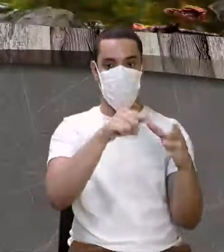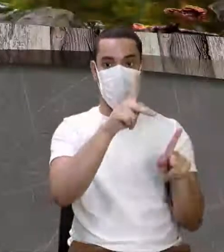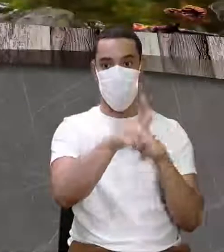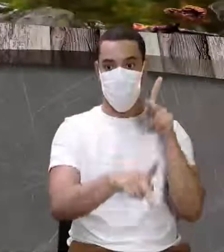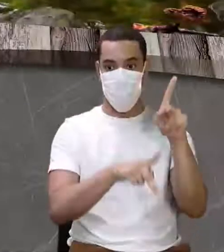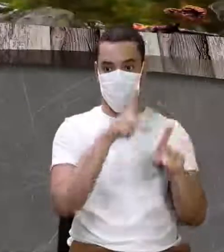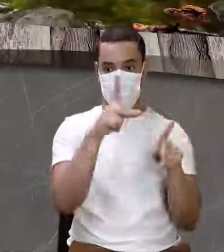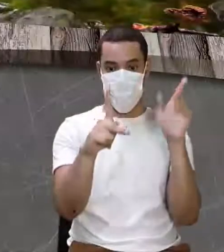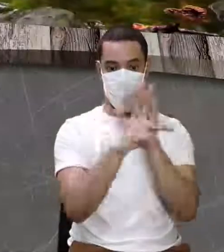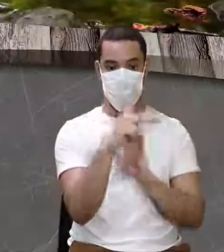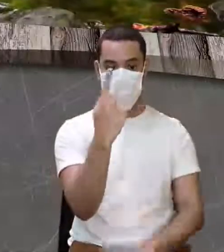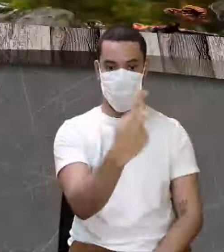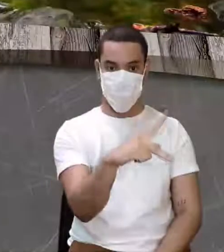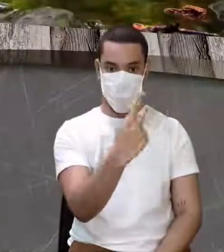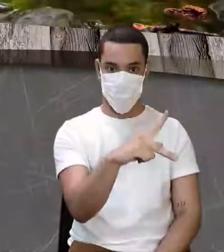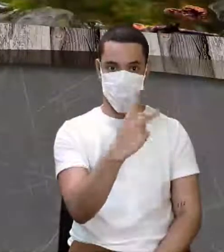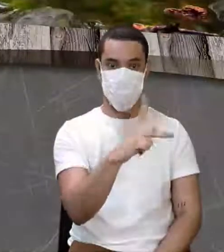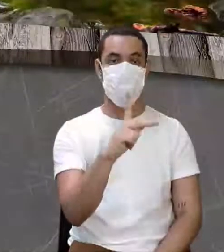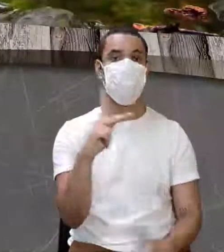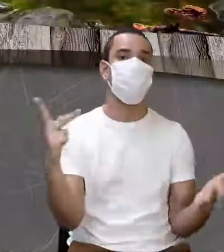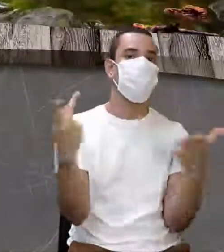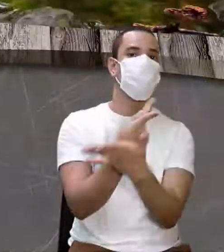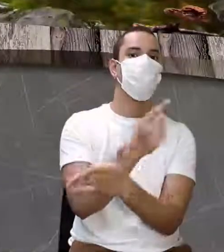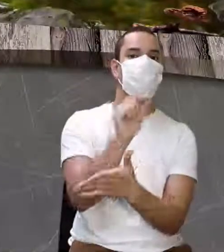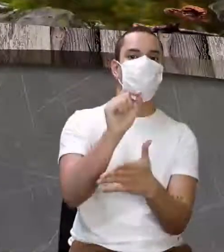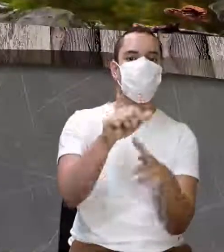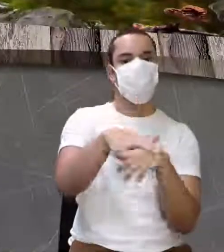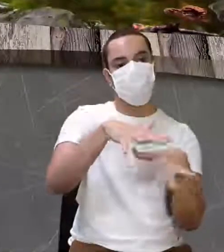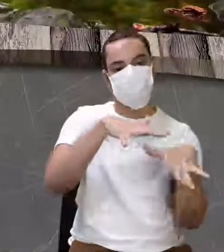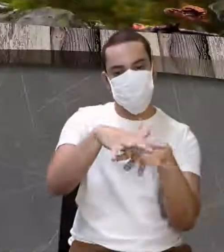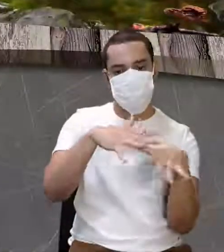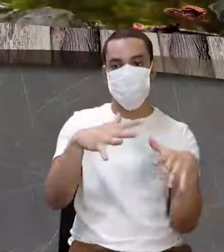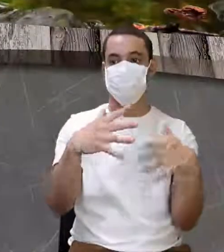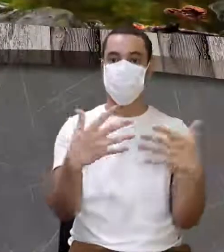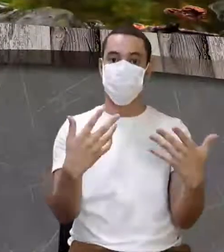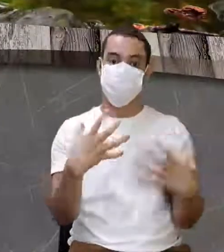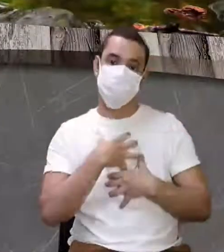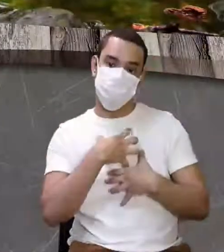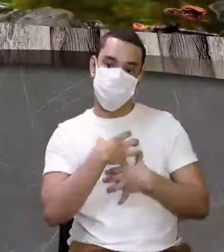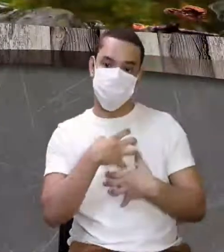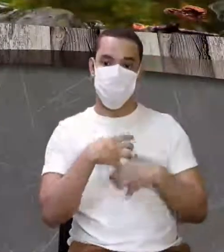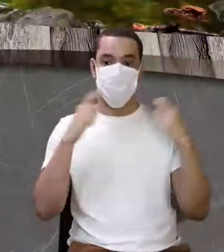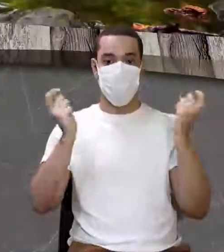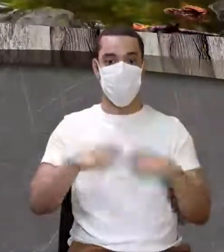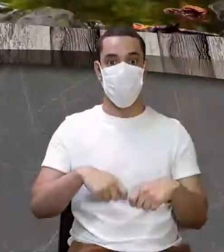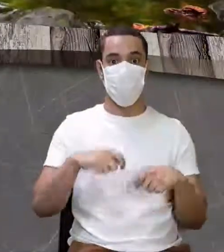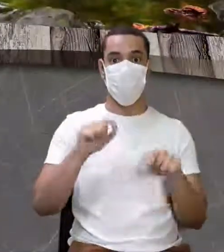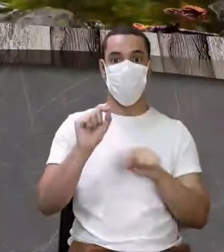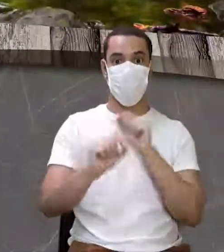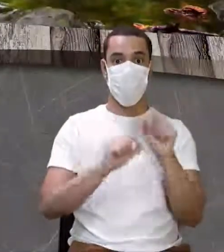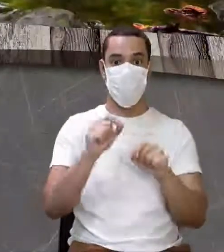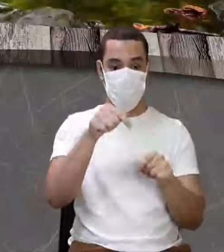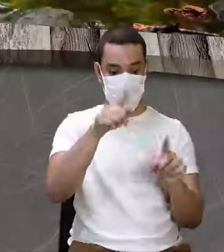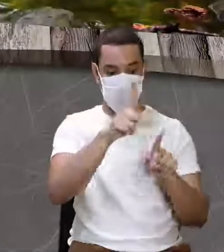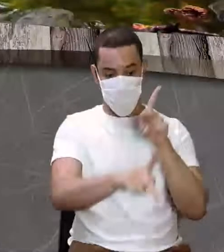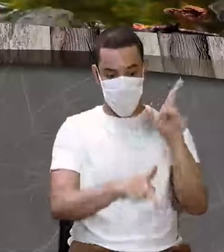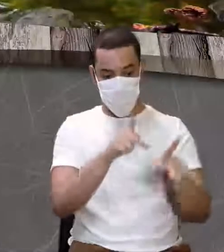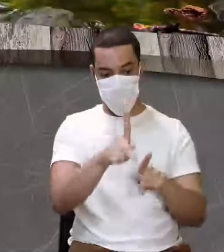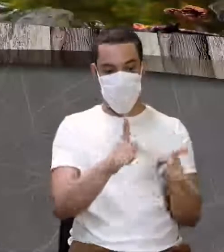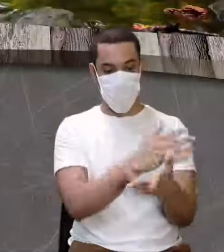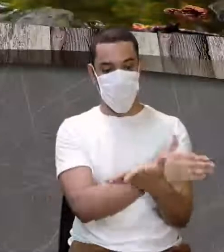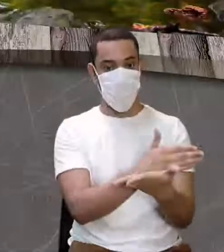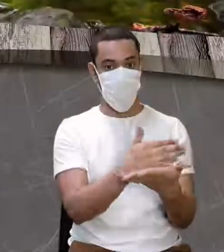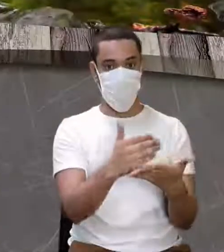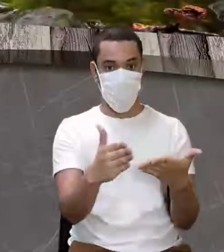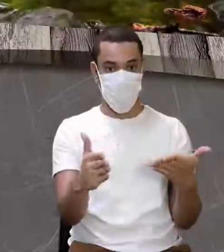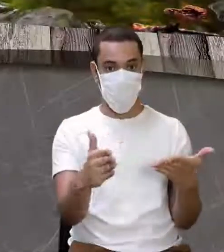população, houve um movimento, houve uma situação em que gradativamente essas populações, né, começaram